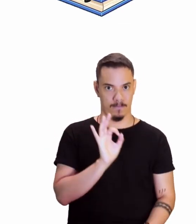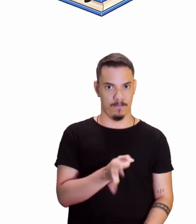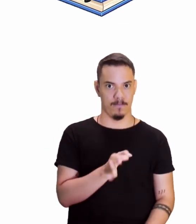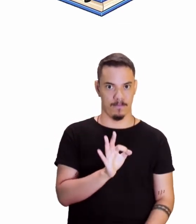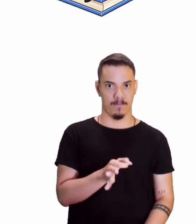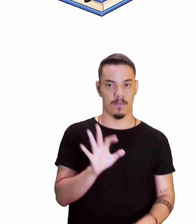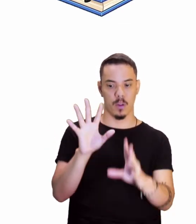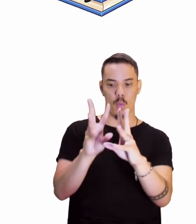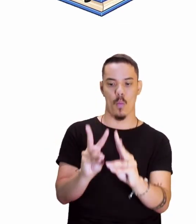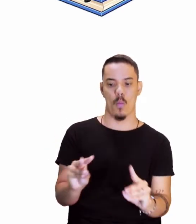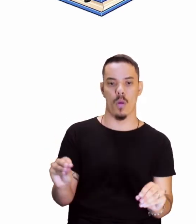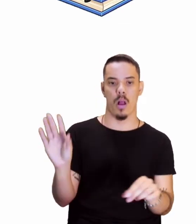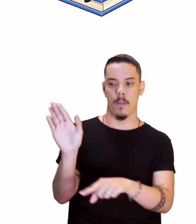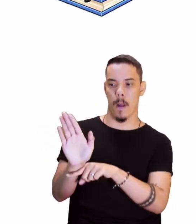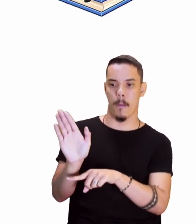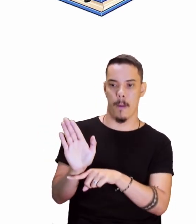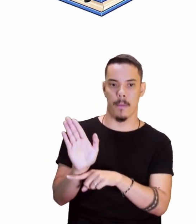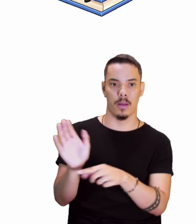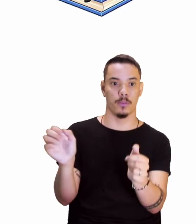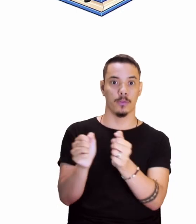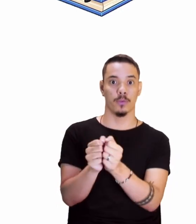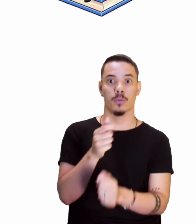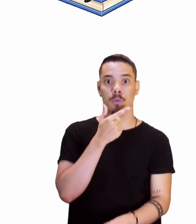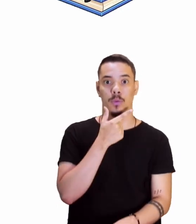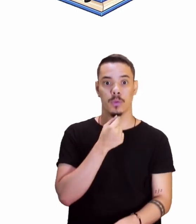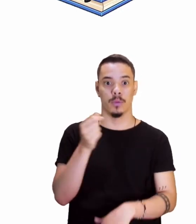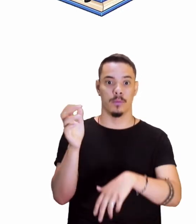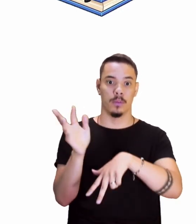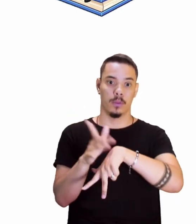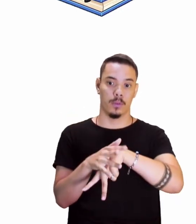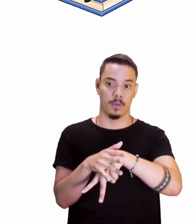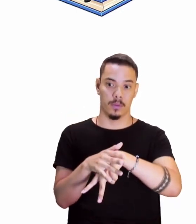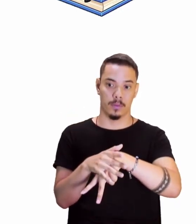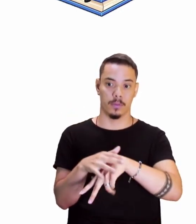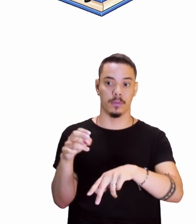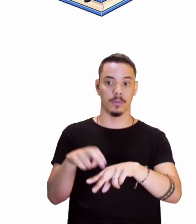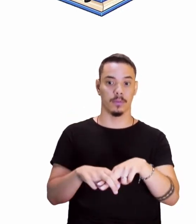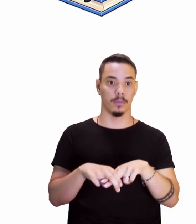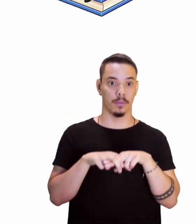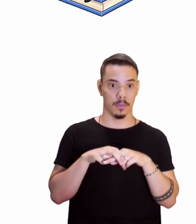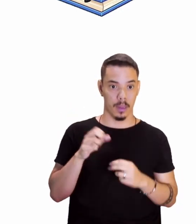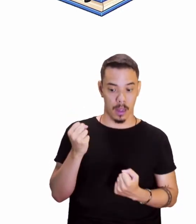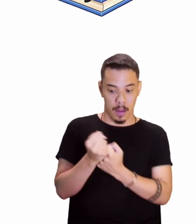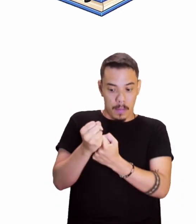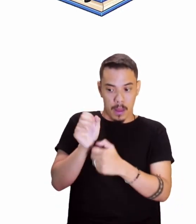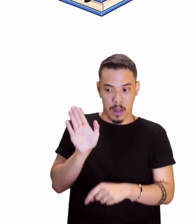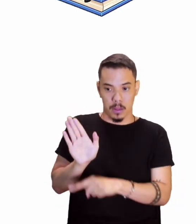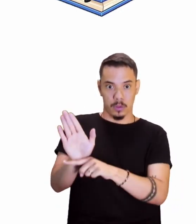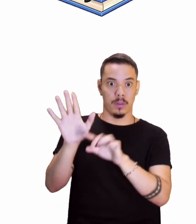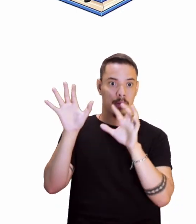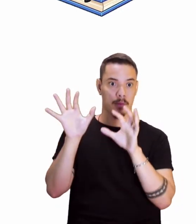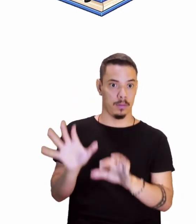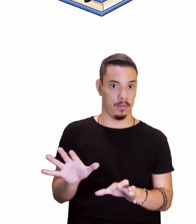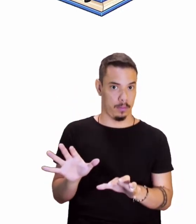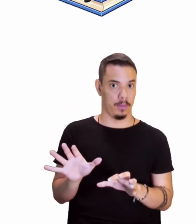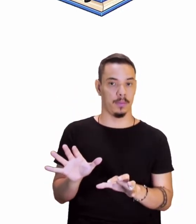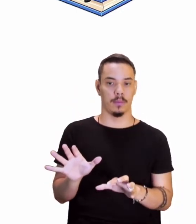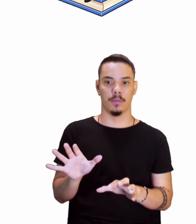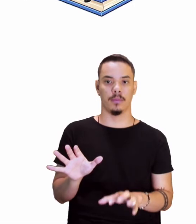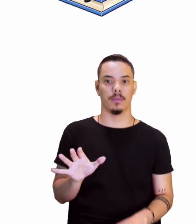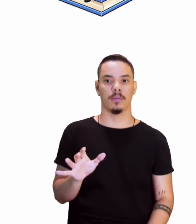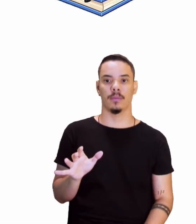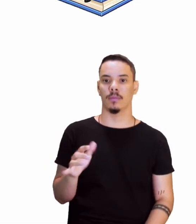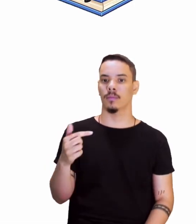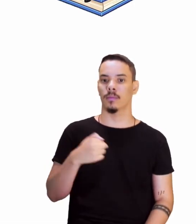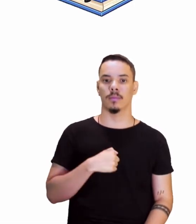paciente. Então, verbo transitivo direto. Se ele for nesse sentido de amparar e dar assistência, eu